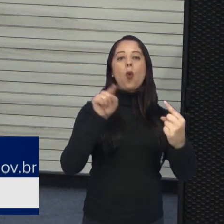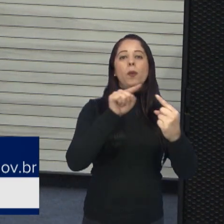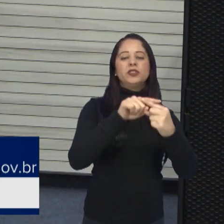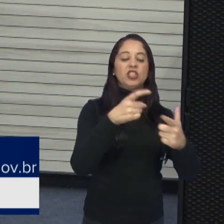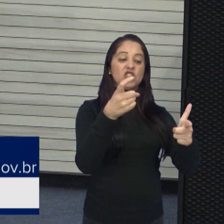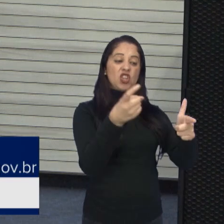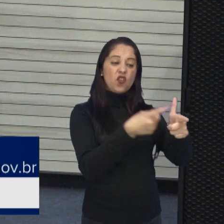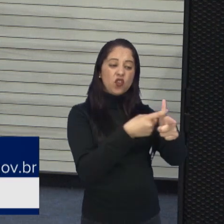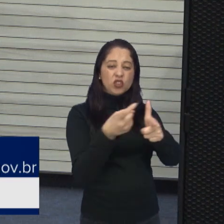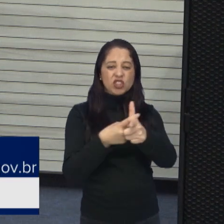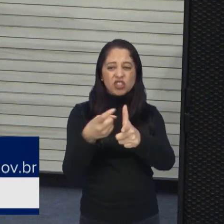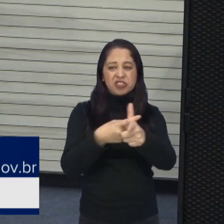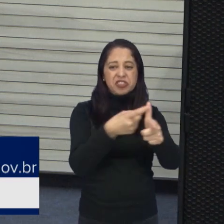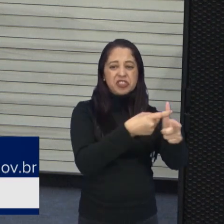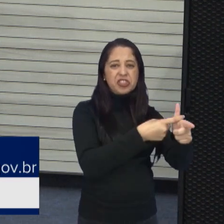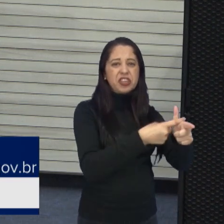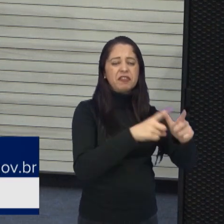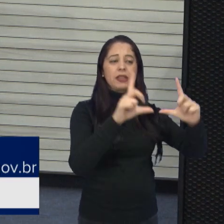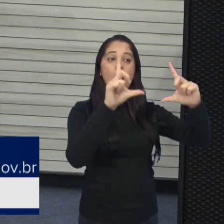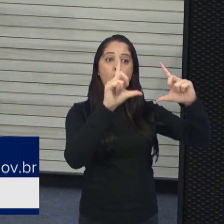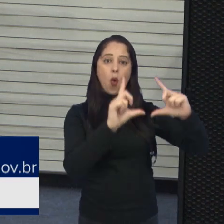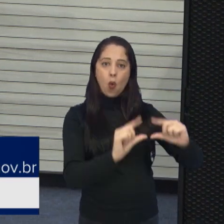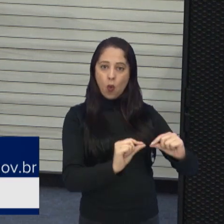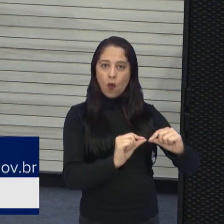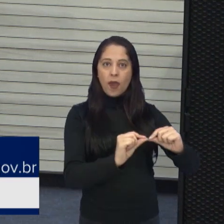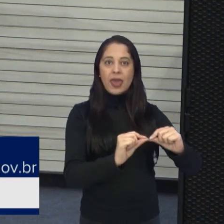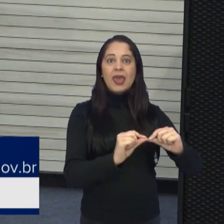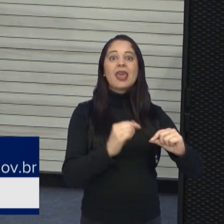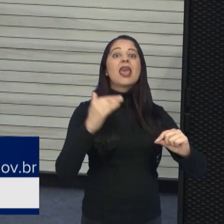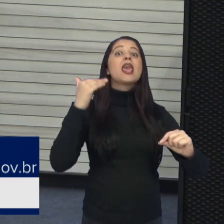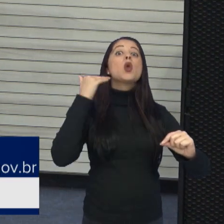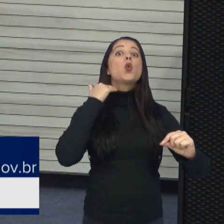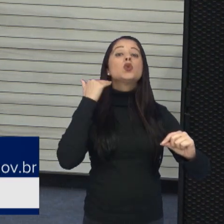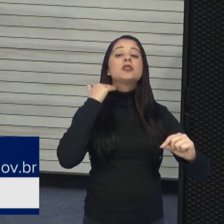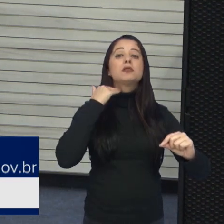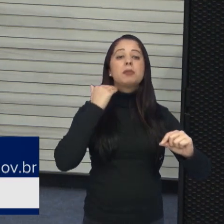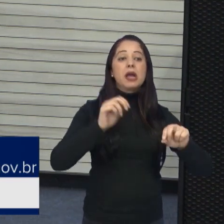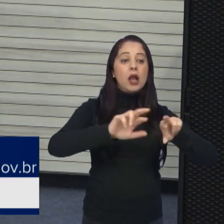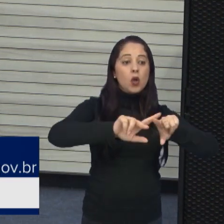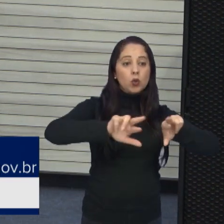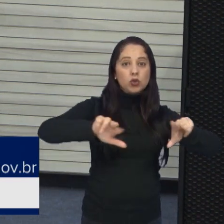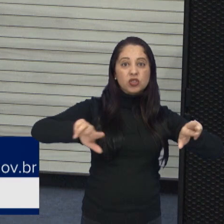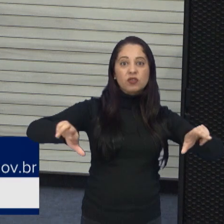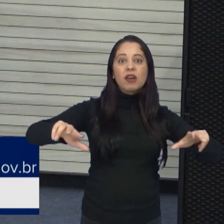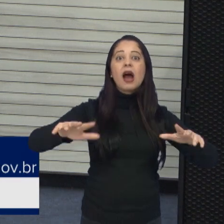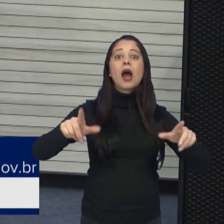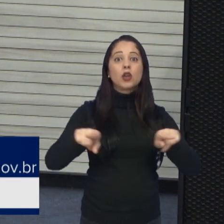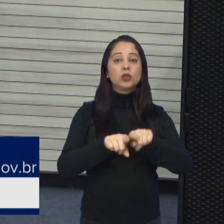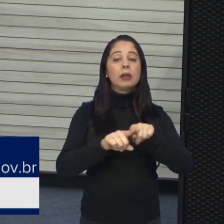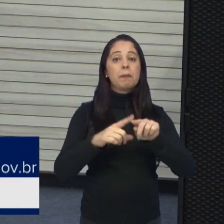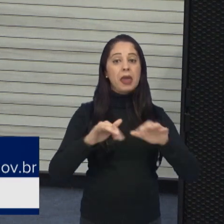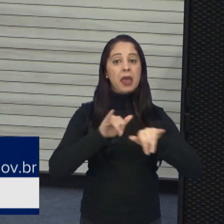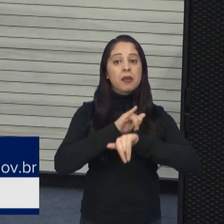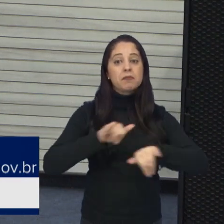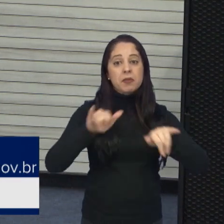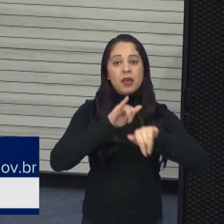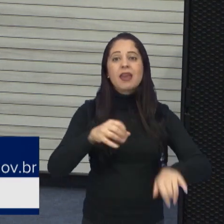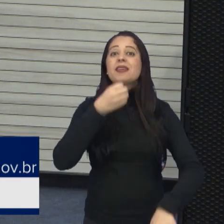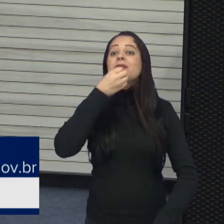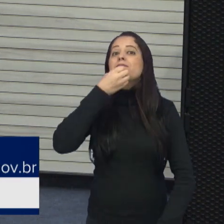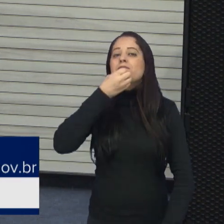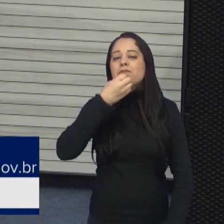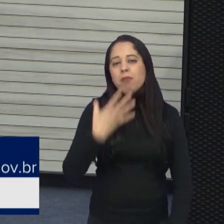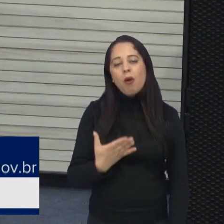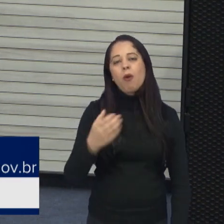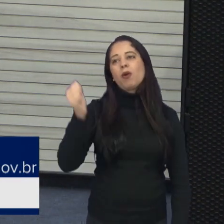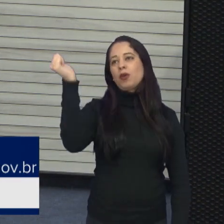vários bancos, fizeram essa campanha do Desenrola e quero dizer ao vereador que bom que esse